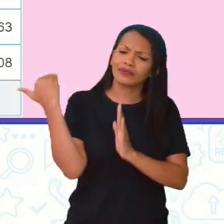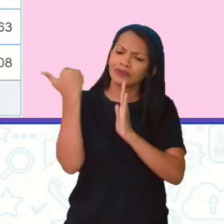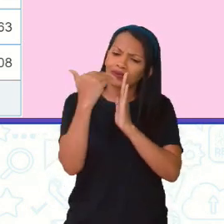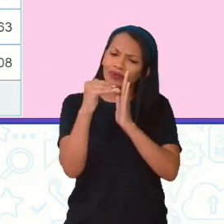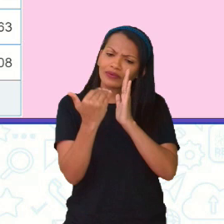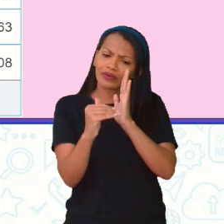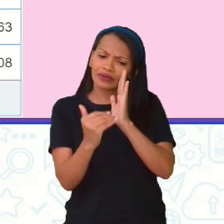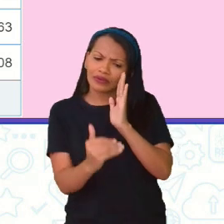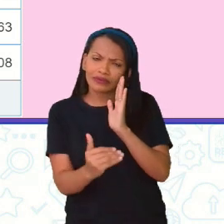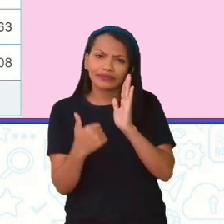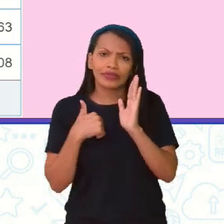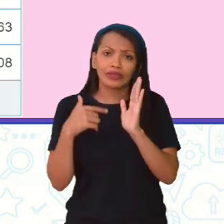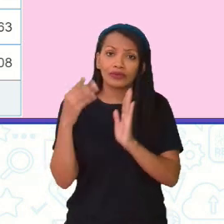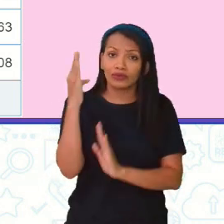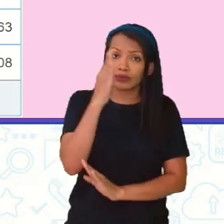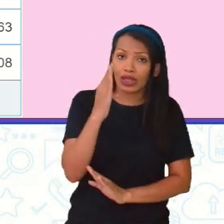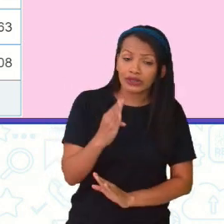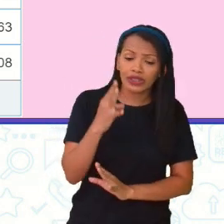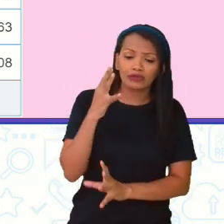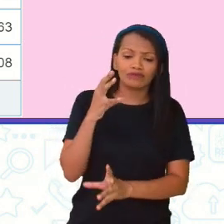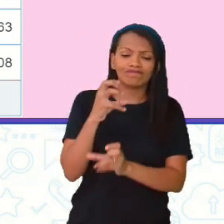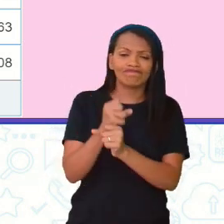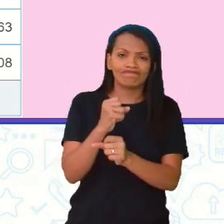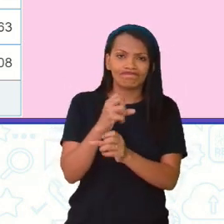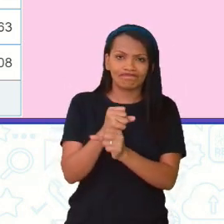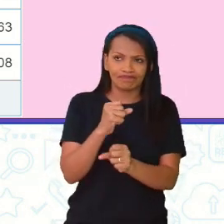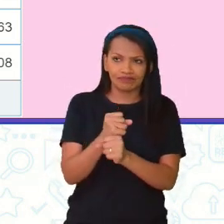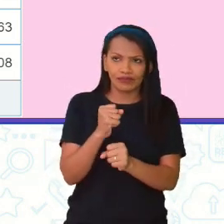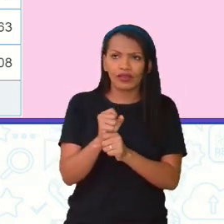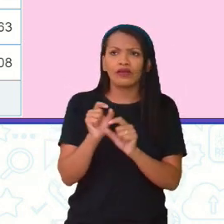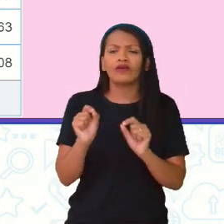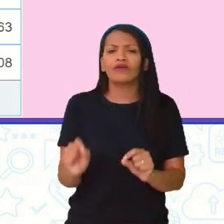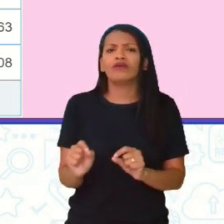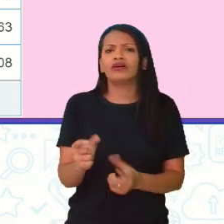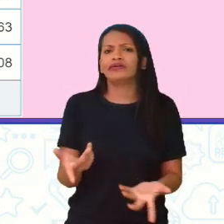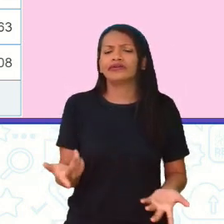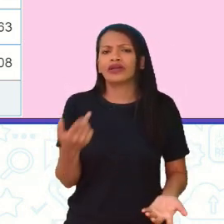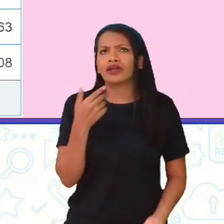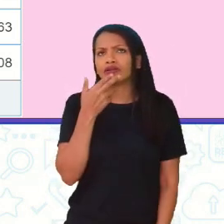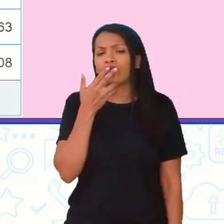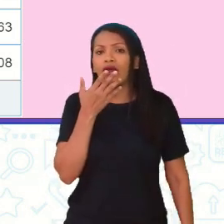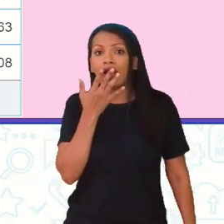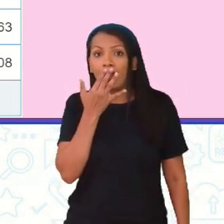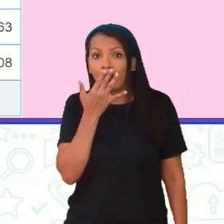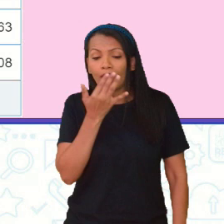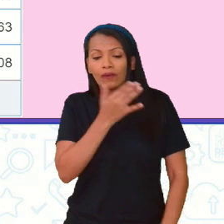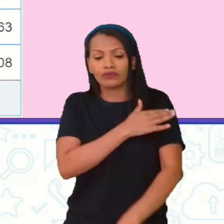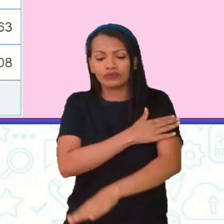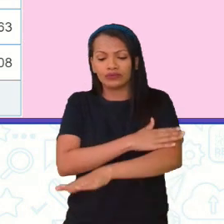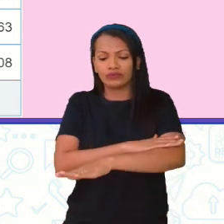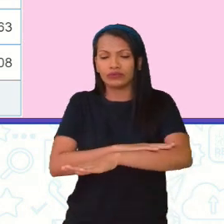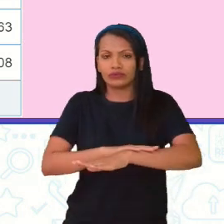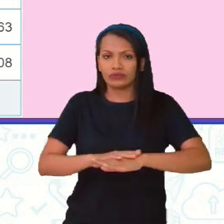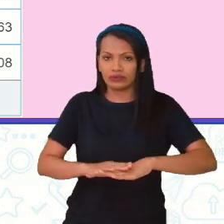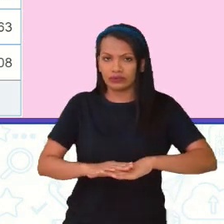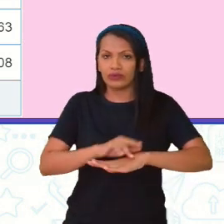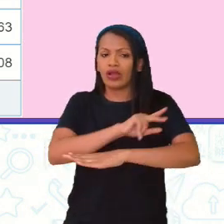dados dos brasileiros a partir da sua declaração de sua cor, tá?